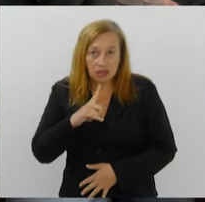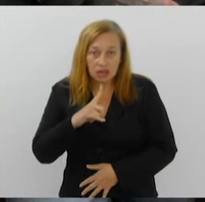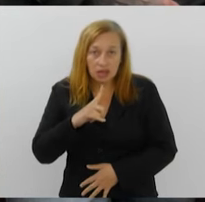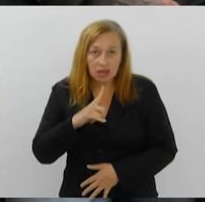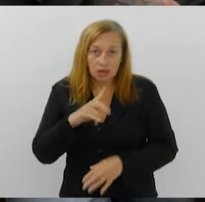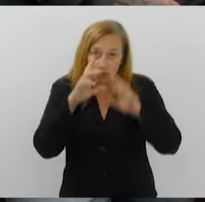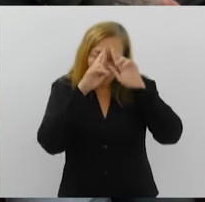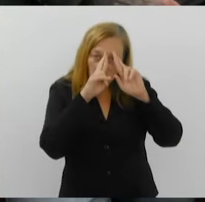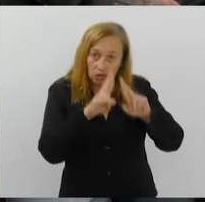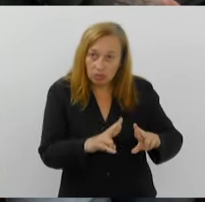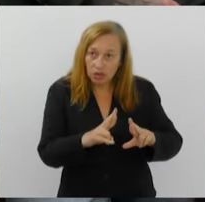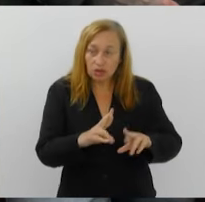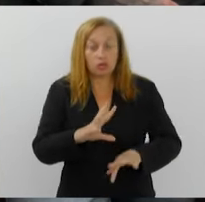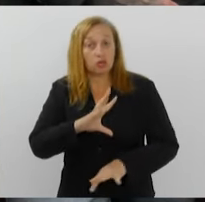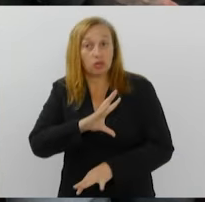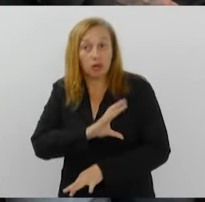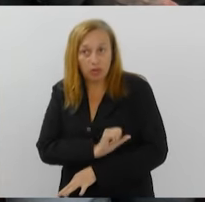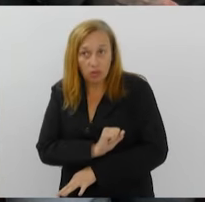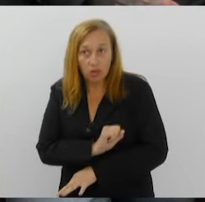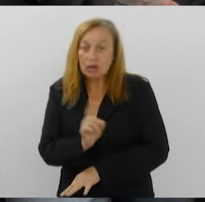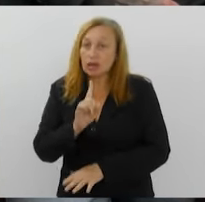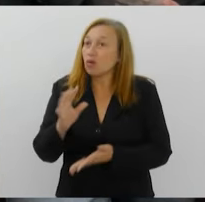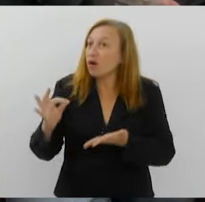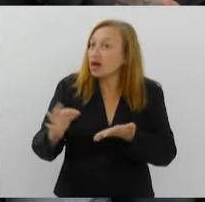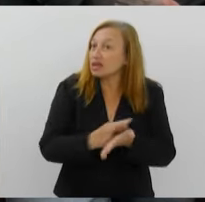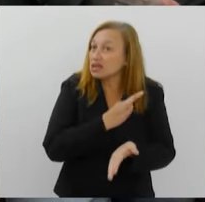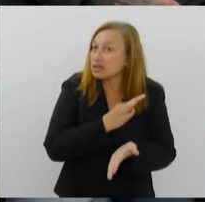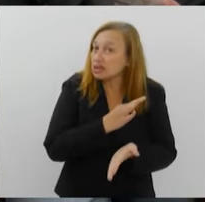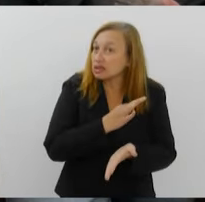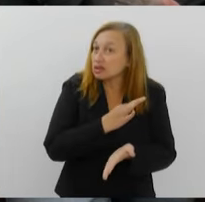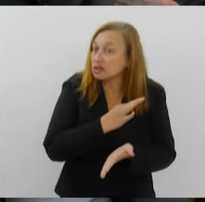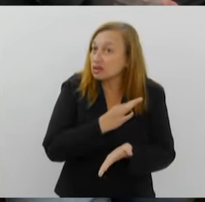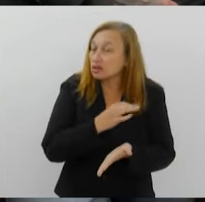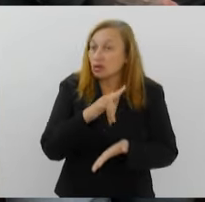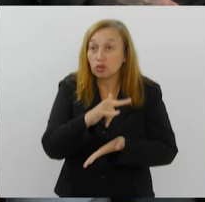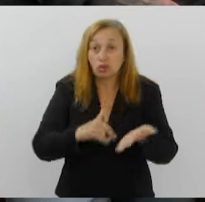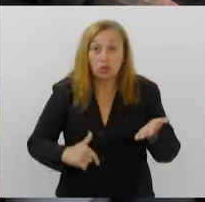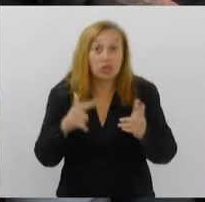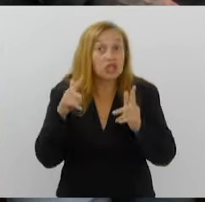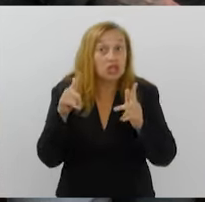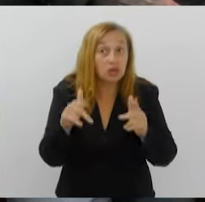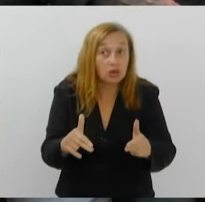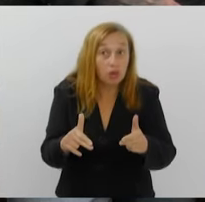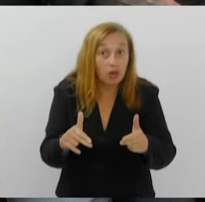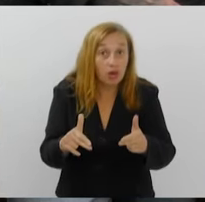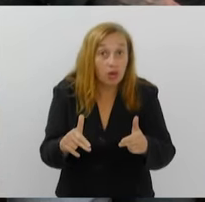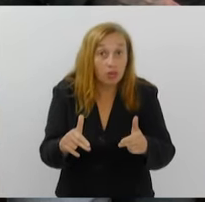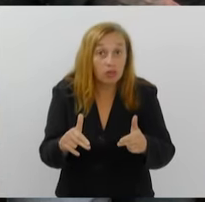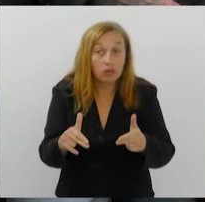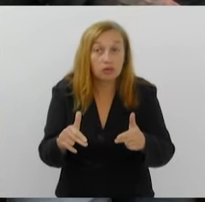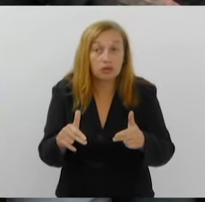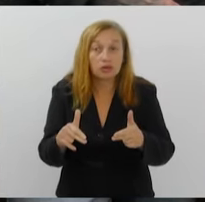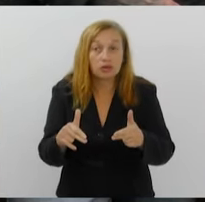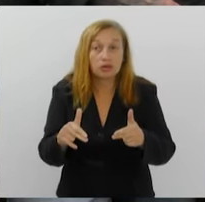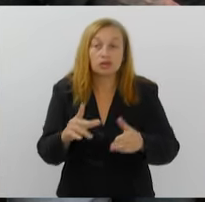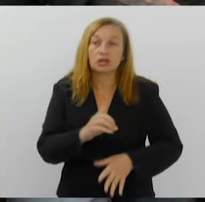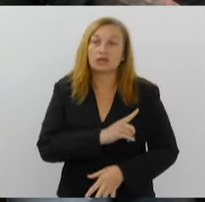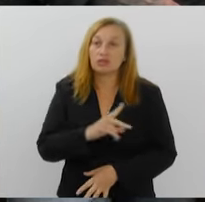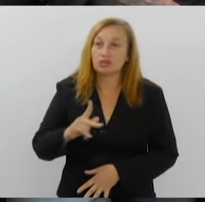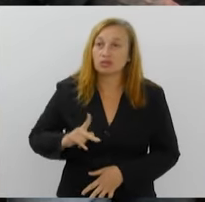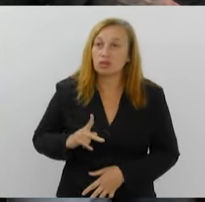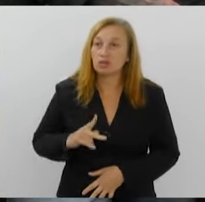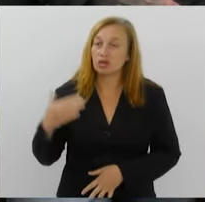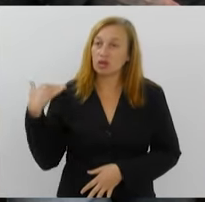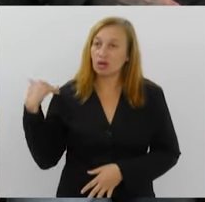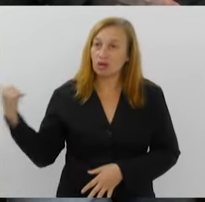gesto de não assinar o mesmo documento, com o mesmo papel timbrado da Defensoria Pública ao